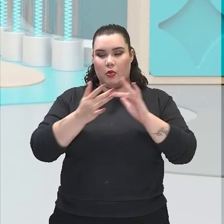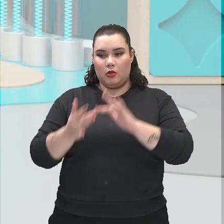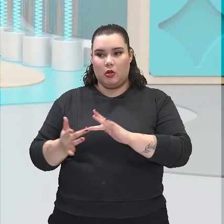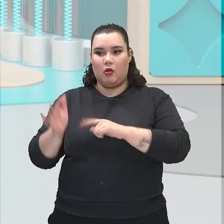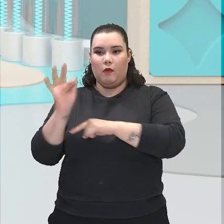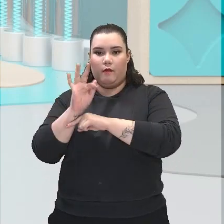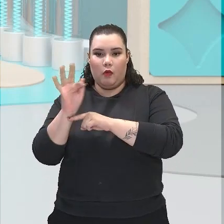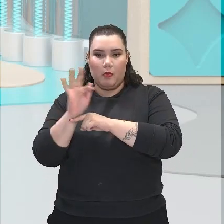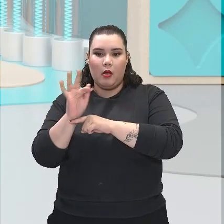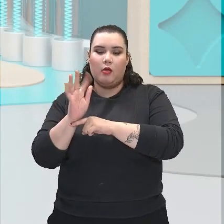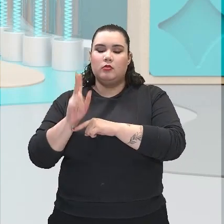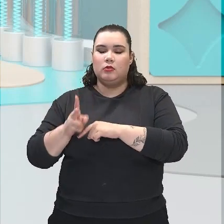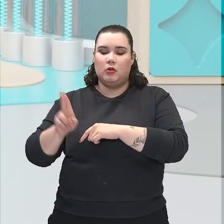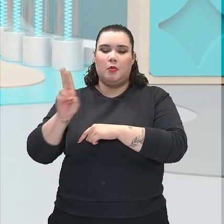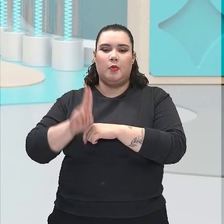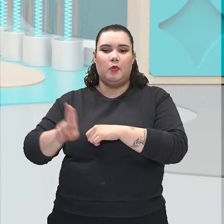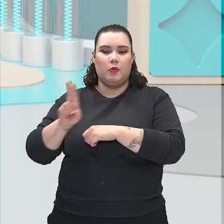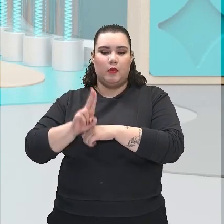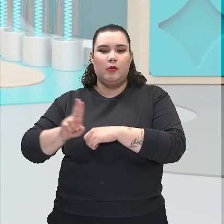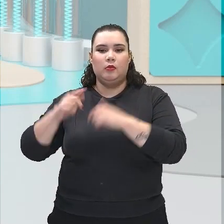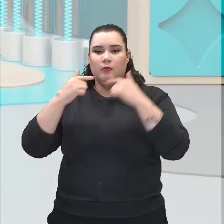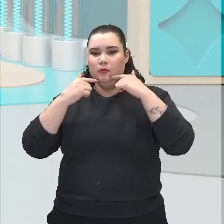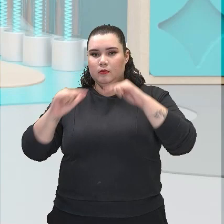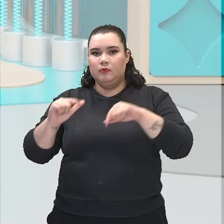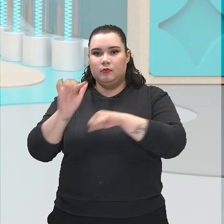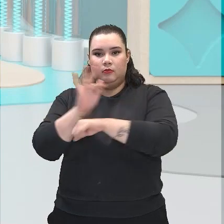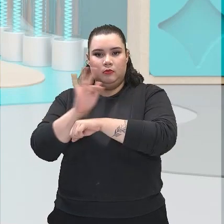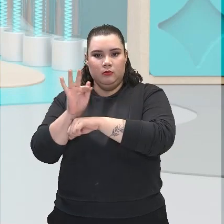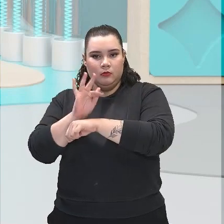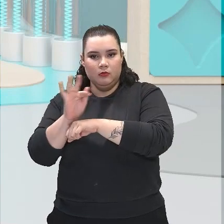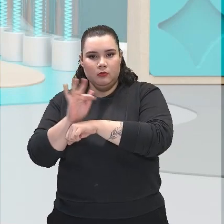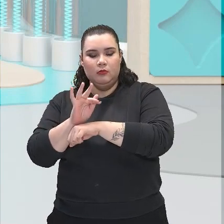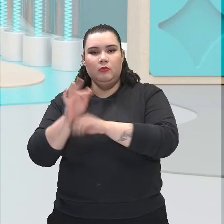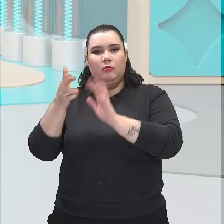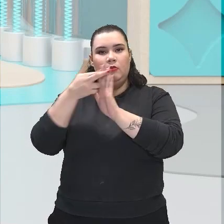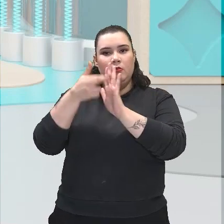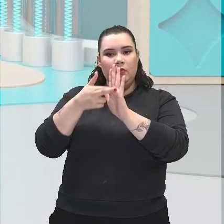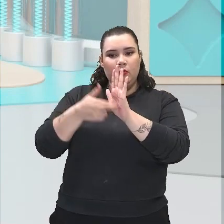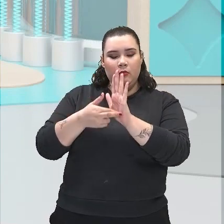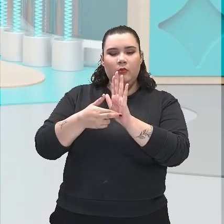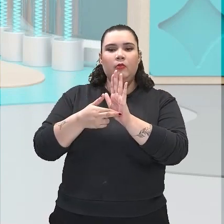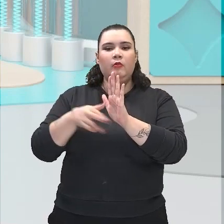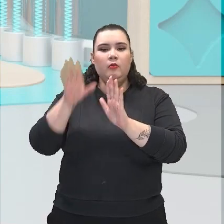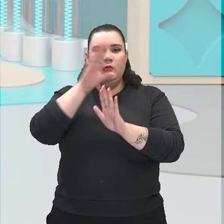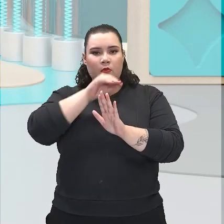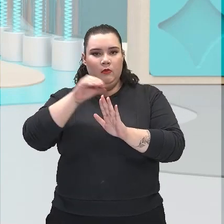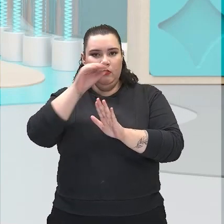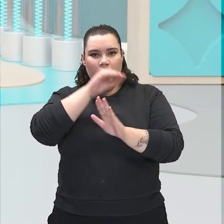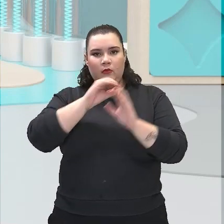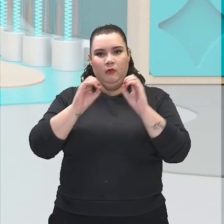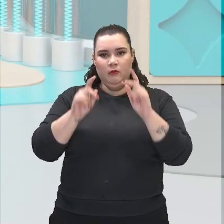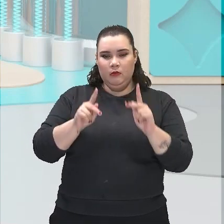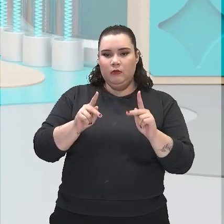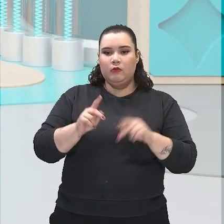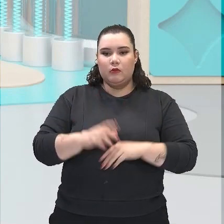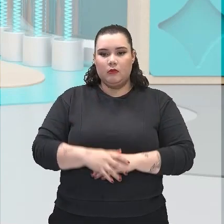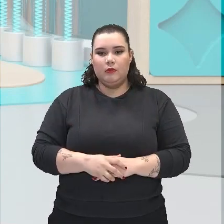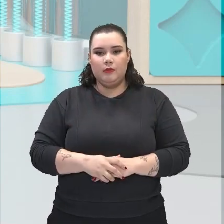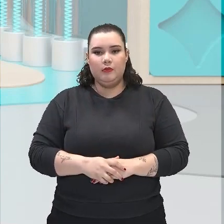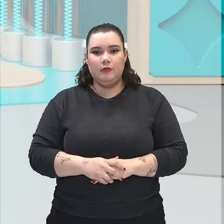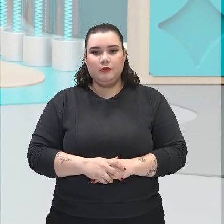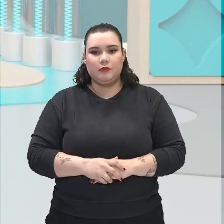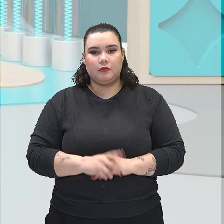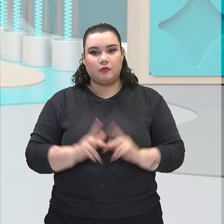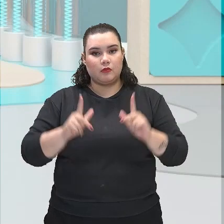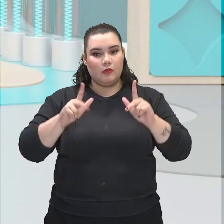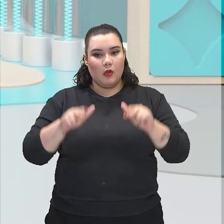gente lembre sempre linguagem formal, norma culta, norma padrão, certo? É como a